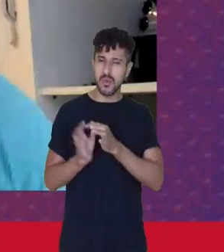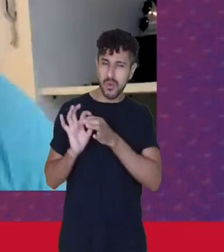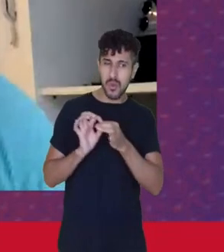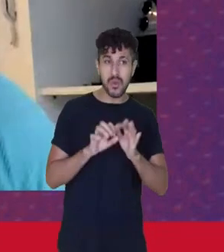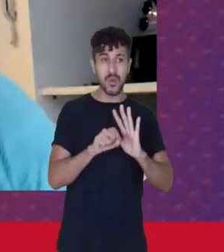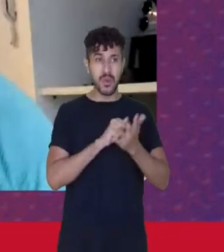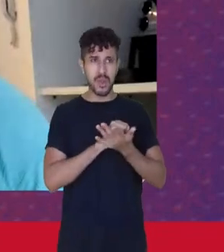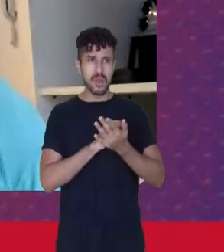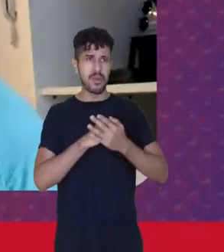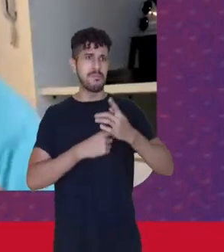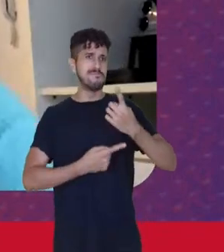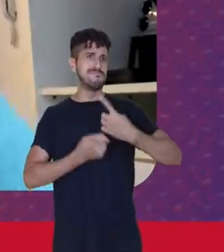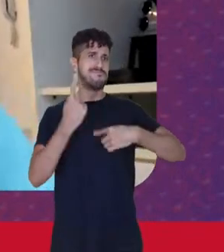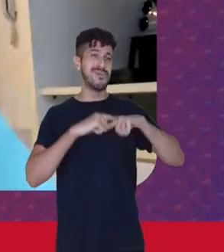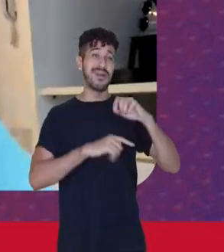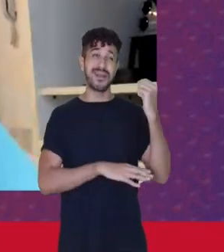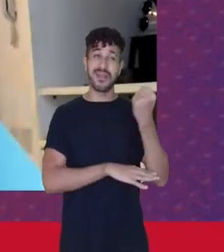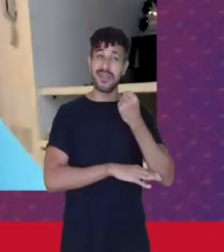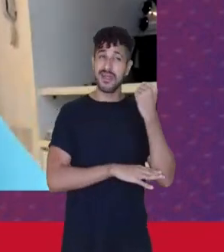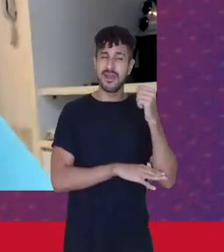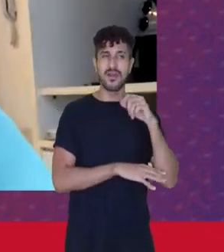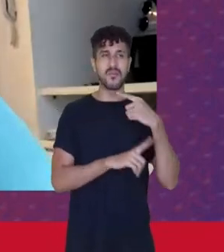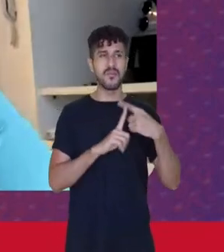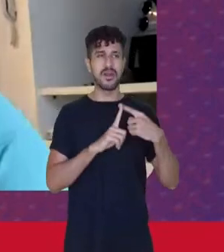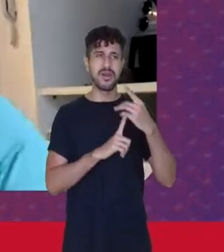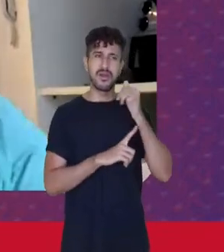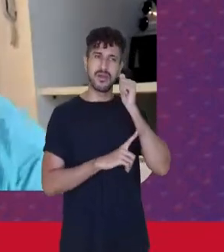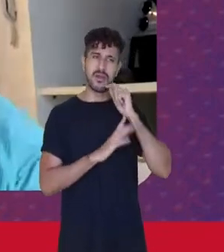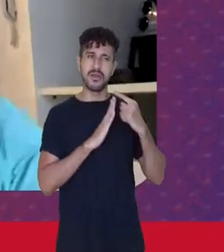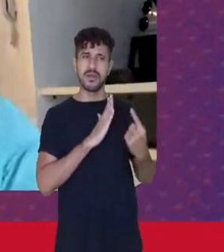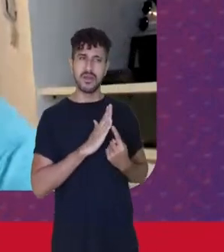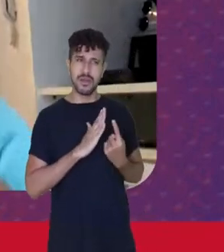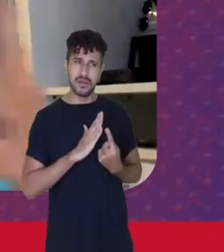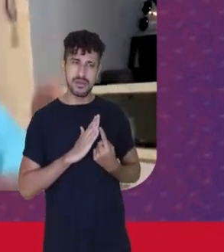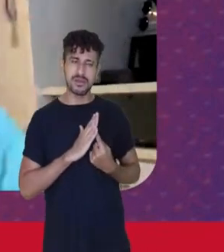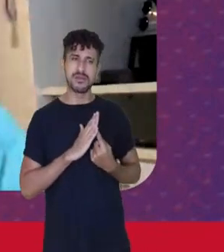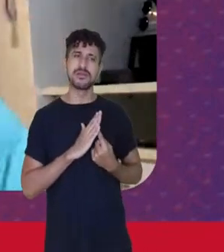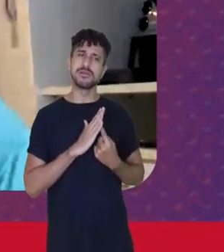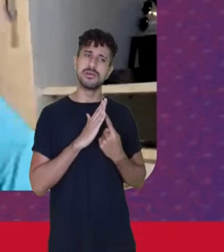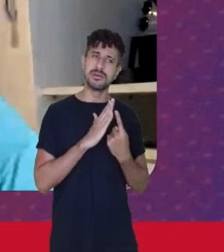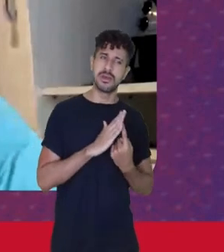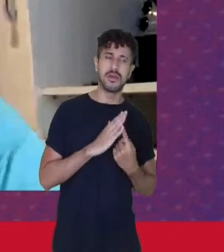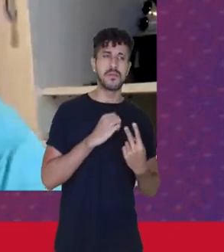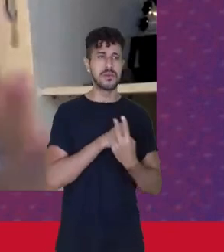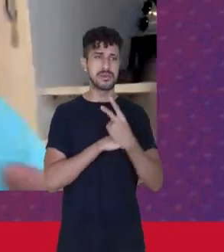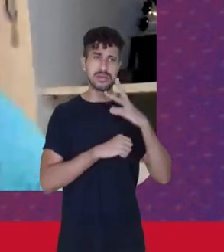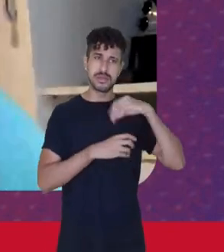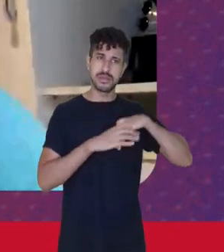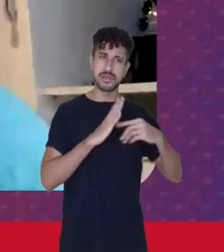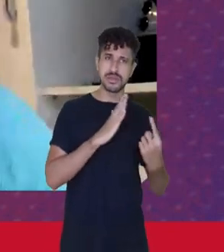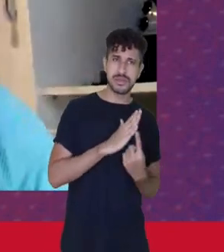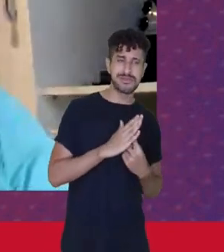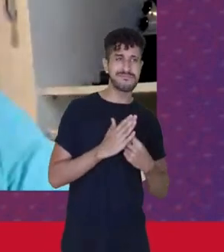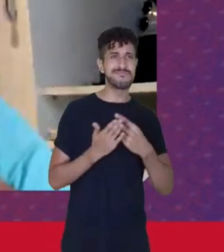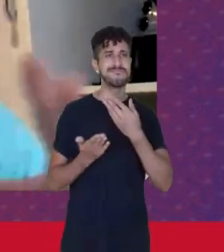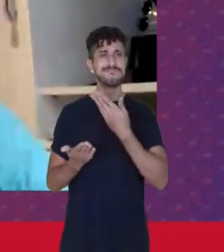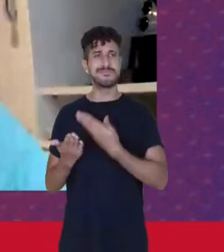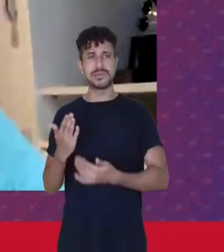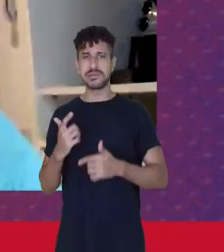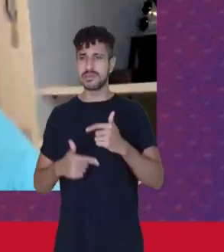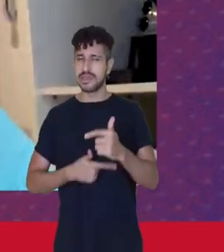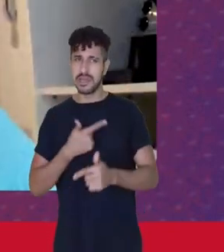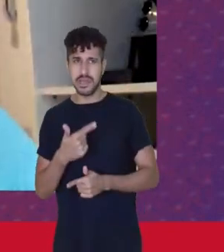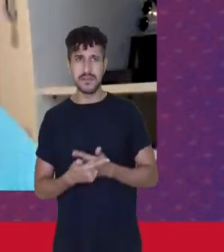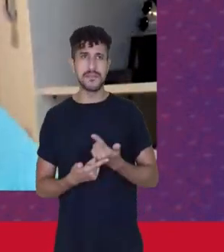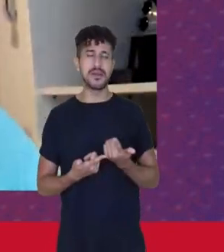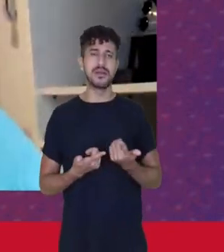se agravou por causa da questão do isolamento, né? As mulheres, né, ficaram mais em casa, perderam mais emprego